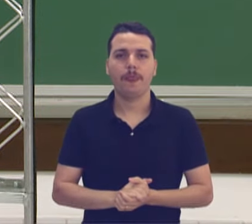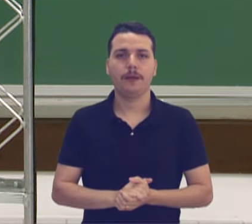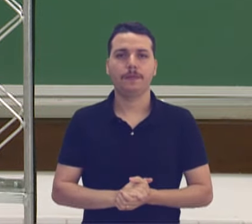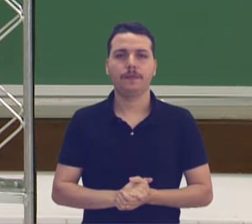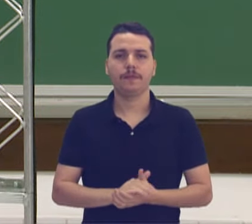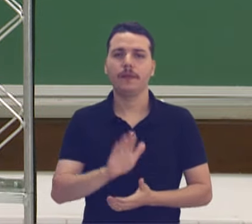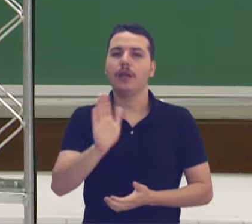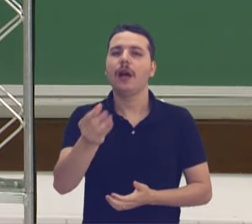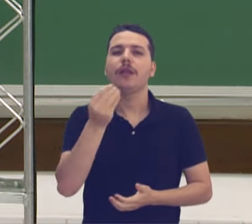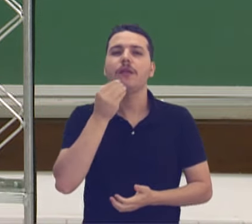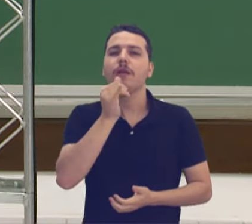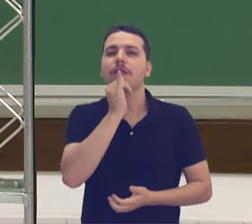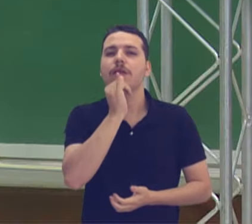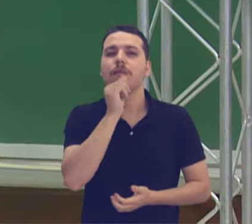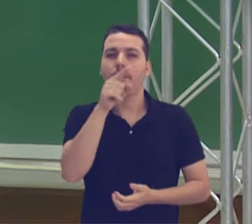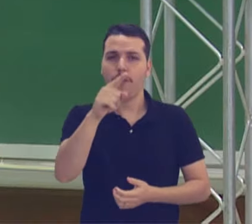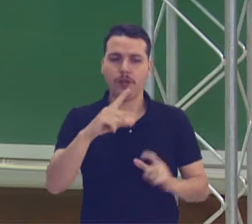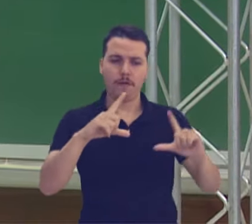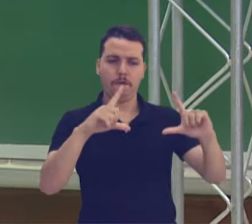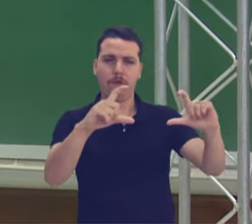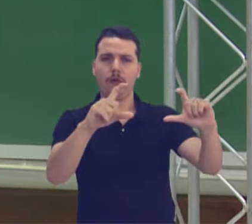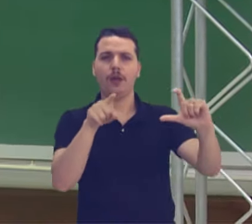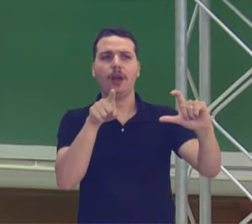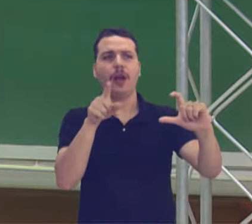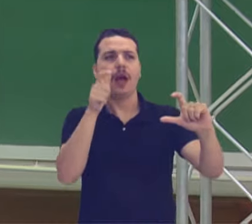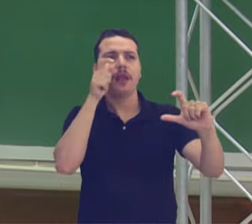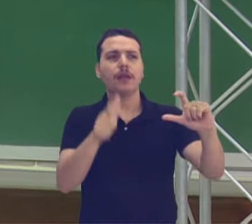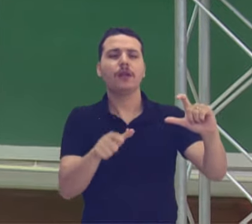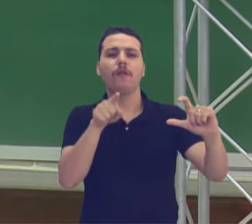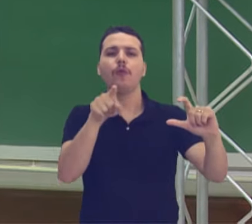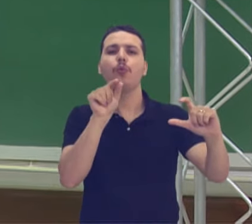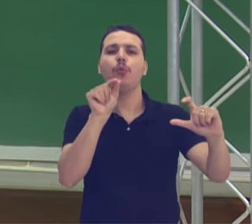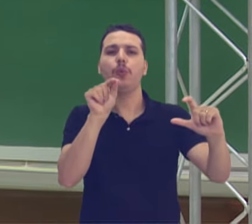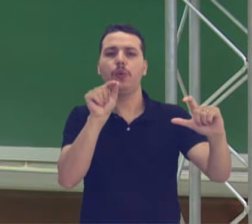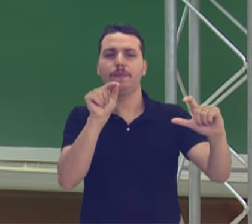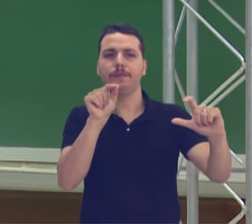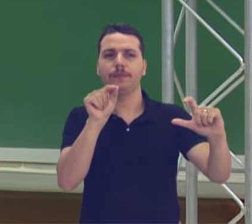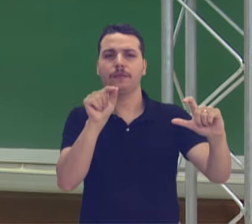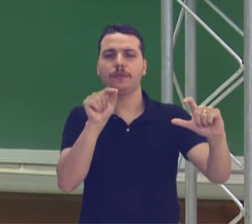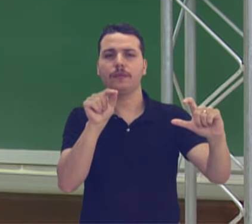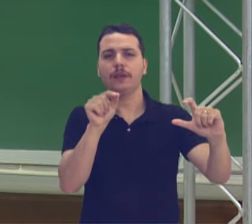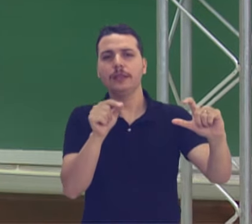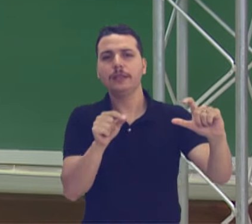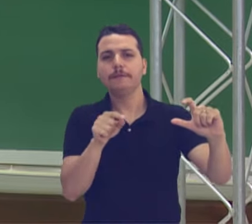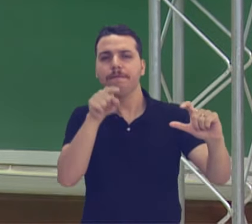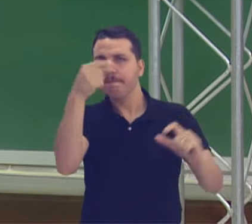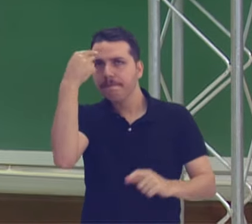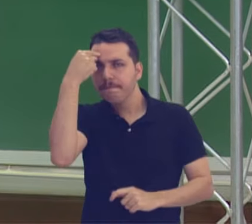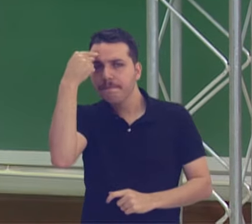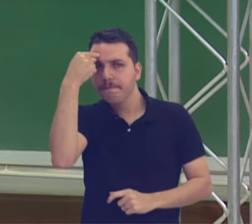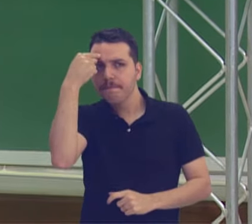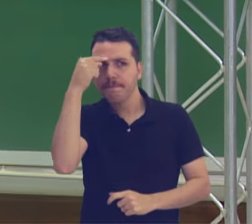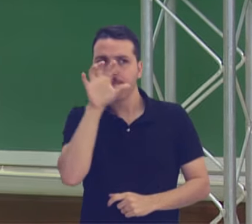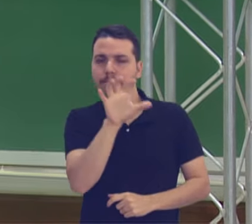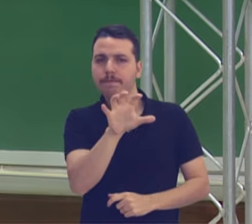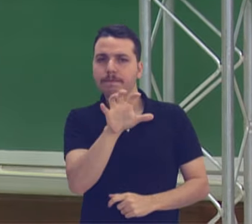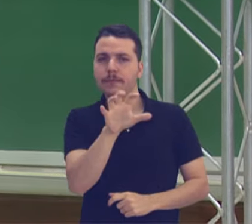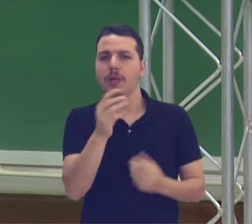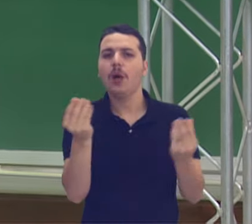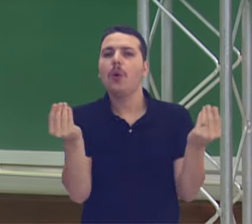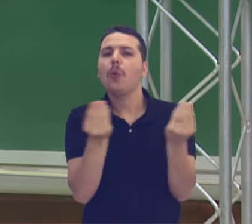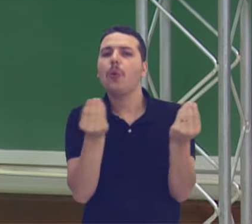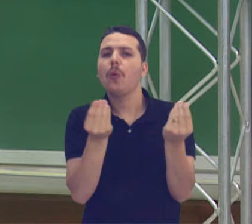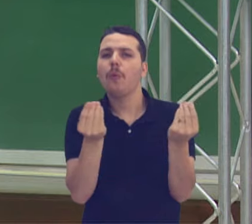e já tentaram por exemplo quando você tira uma foto é interessante justamente isso certo é justamente você pensar nisso